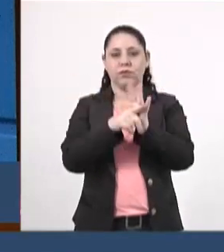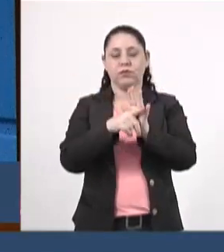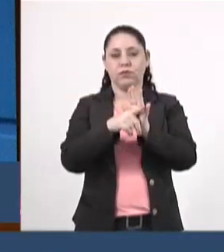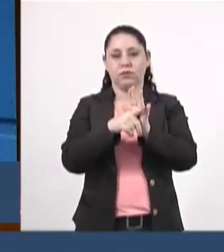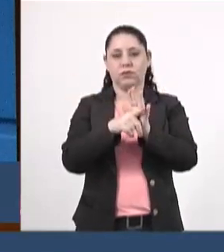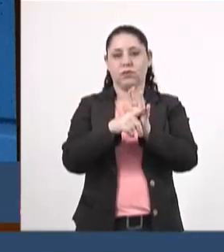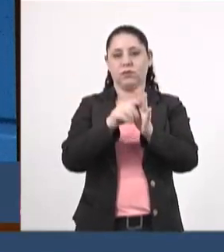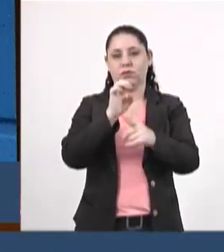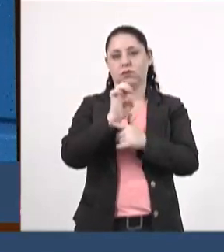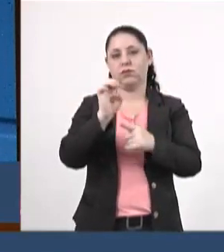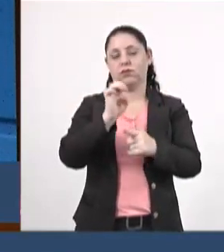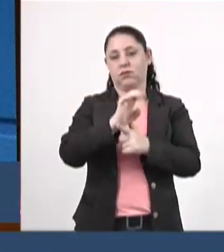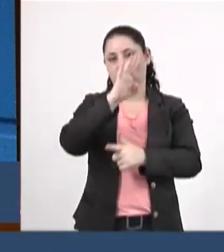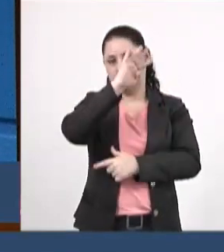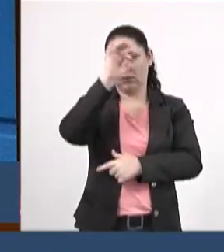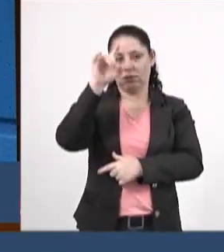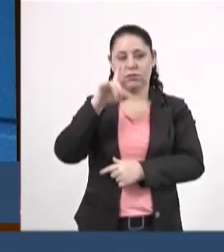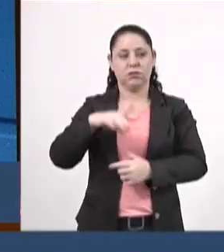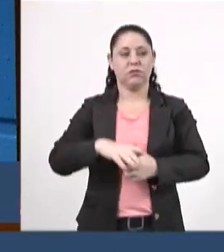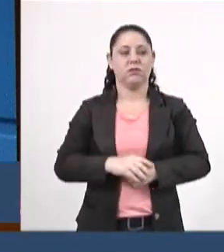elétrica no estado de Mato Grosso do Sul.